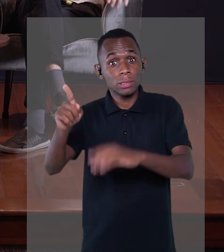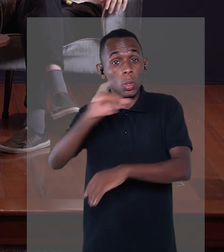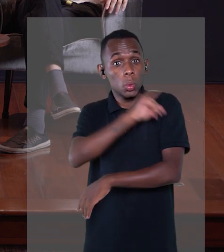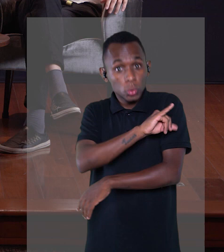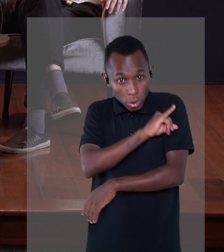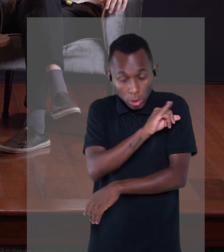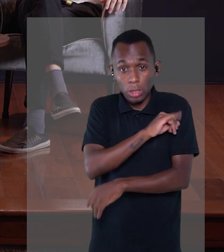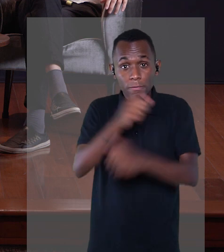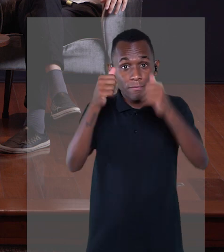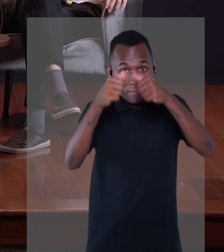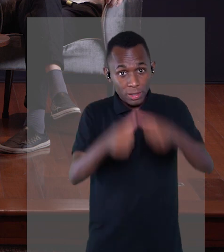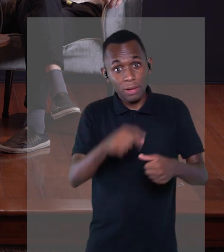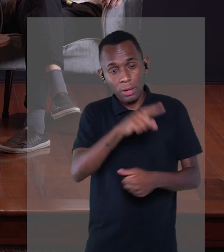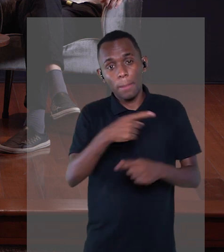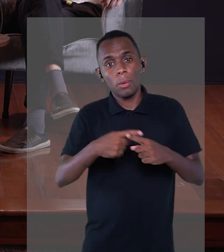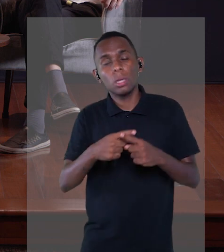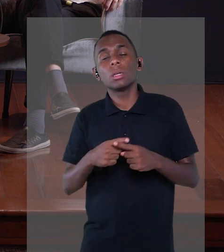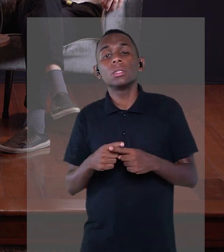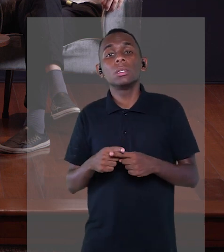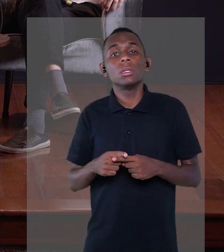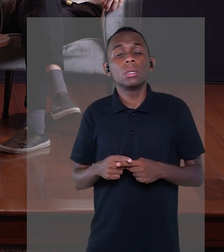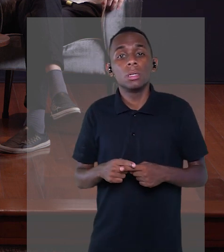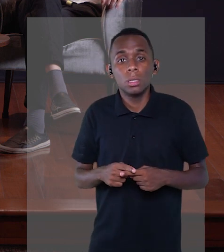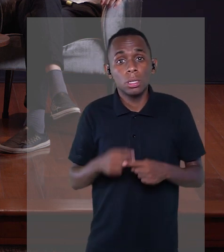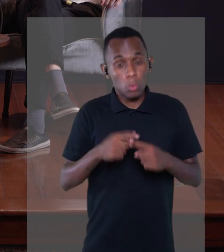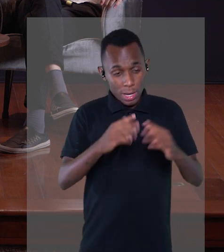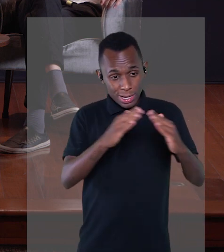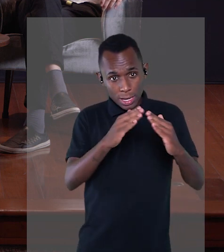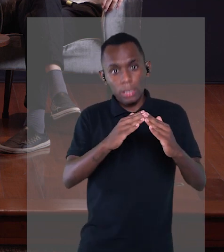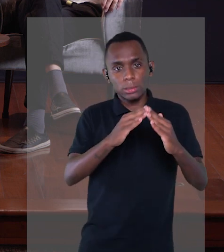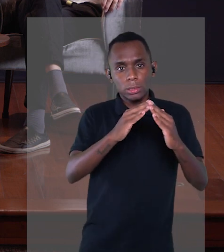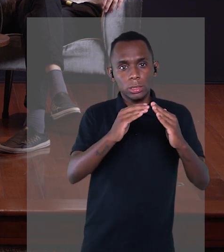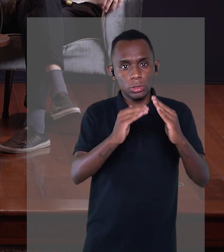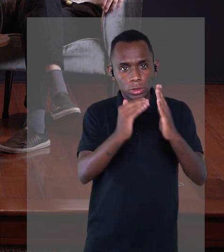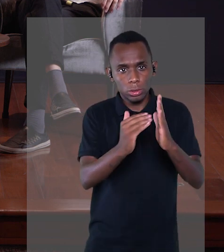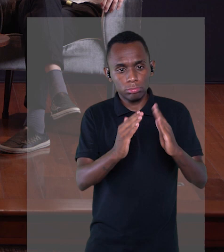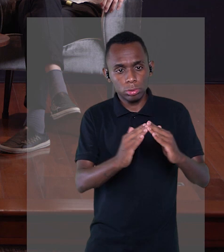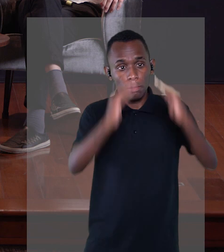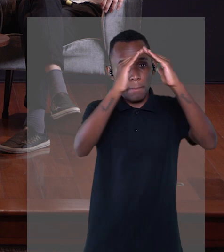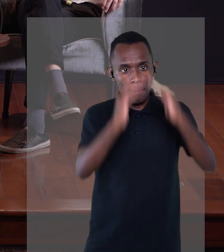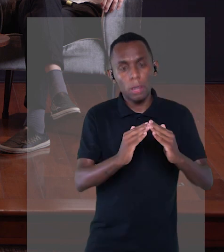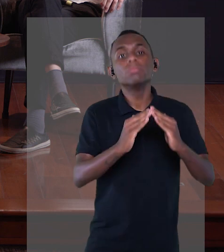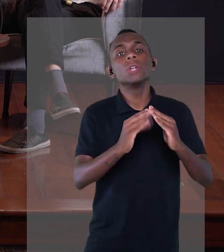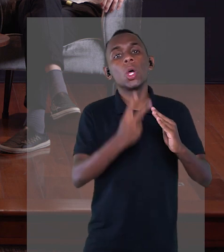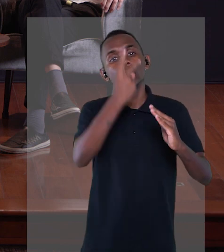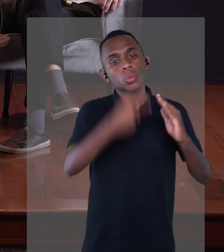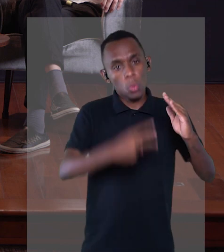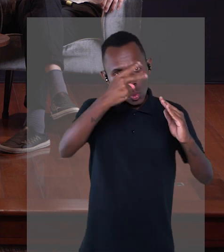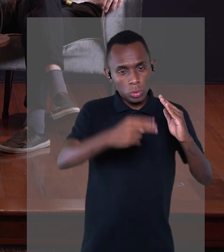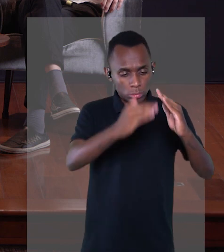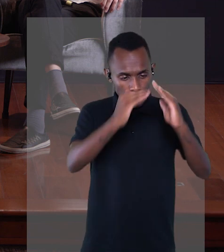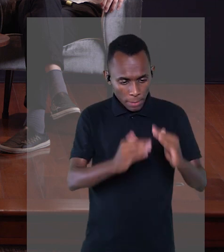Ficava lá, porque ele morava numa casa que tinha um sobrado, a gente dormia em cima, embaixo